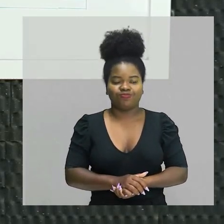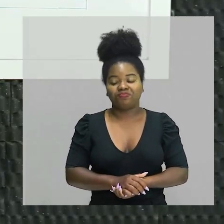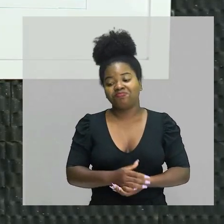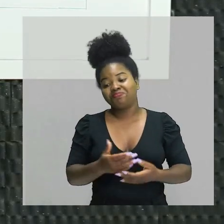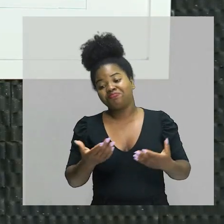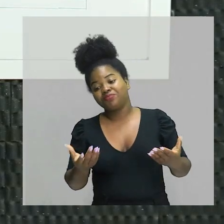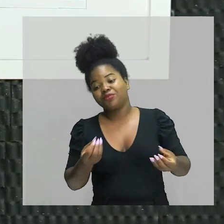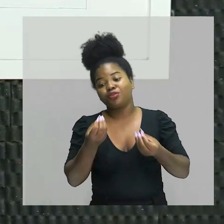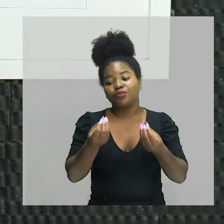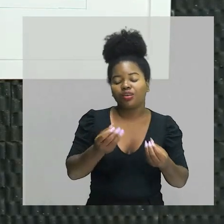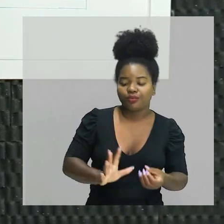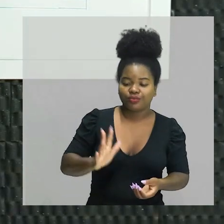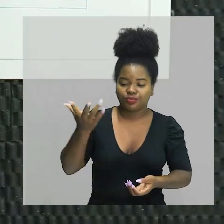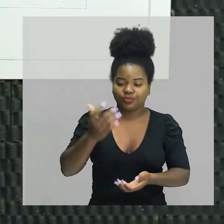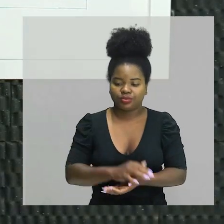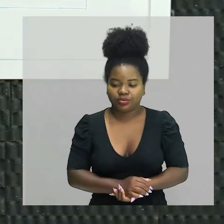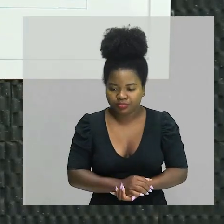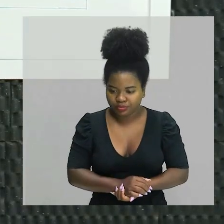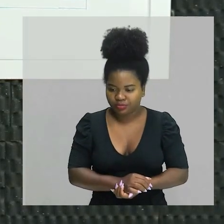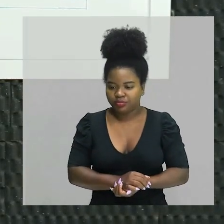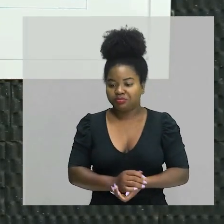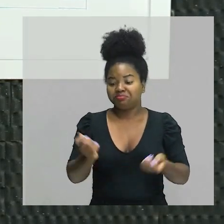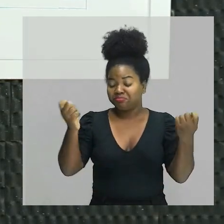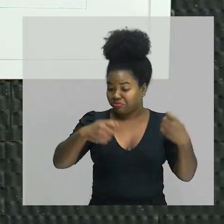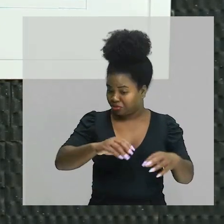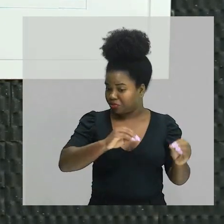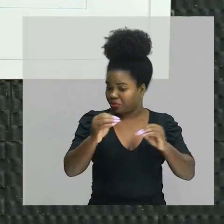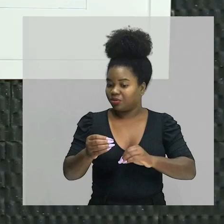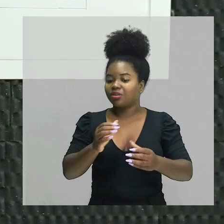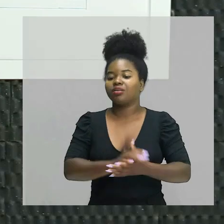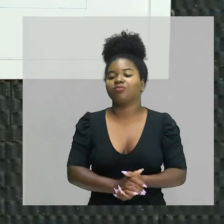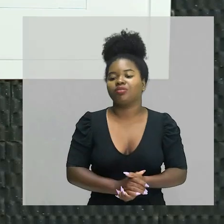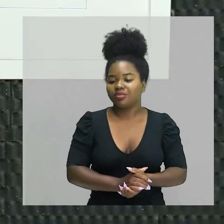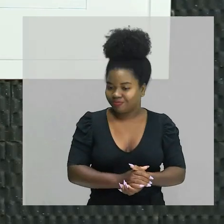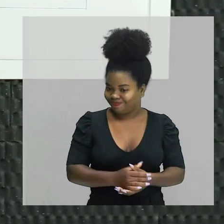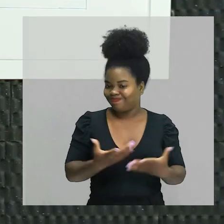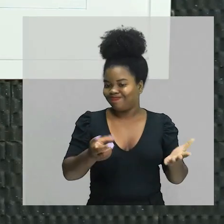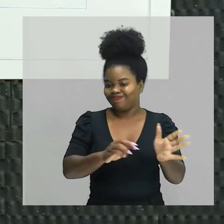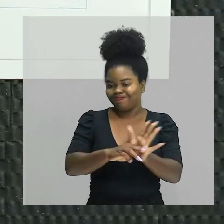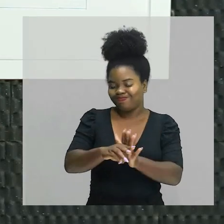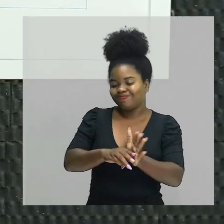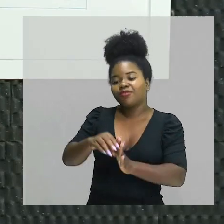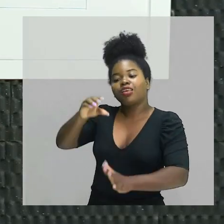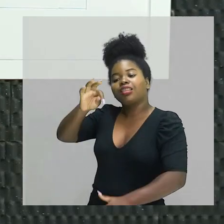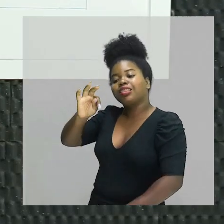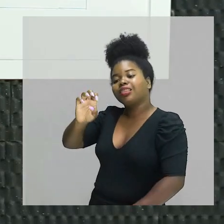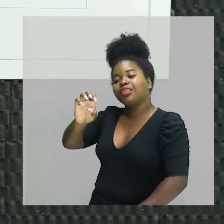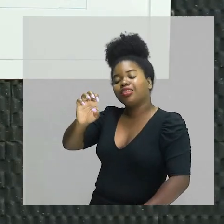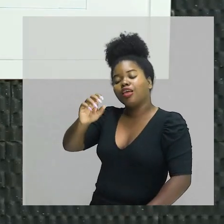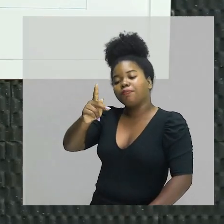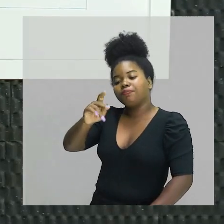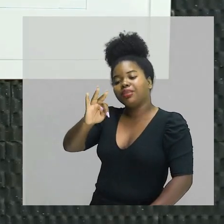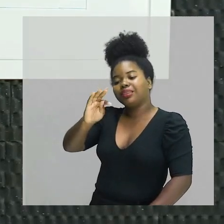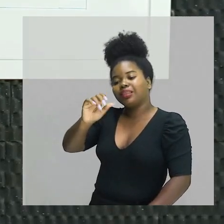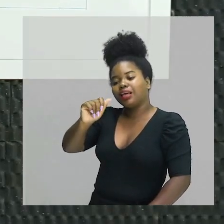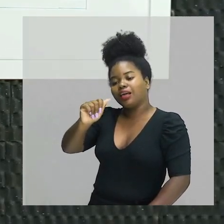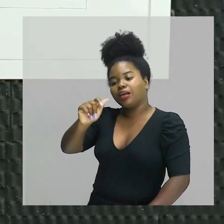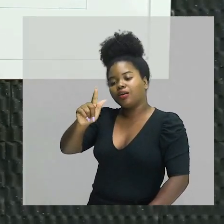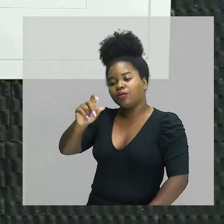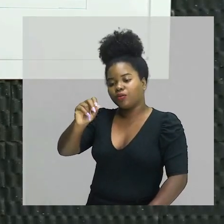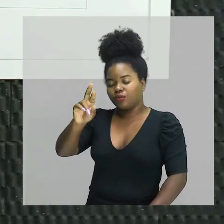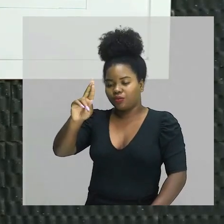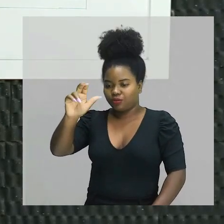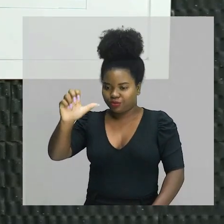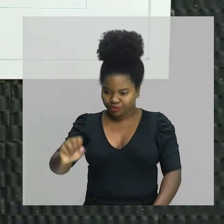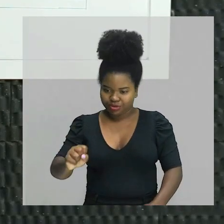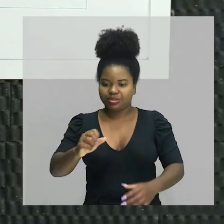Ora, turminha, então o que a gente pode fazer? Aí a gente pode aplicar o teorema de Pitágoras. O quadrado da hipotenusa é igual à soma do